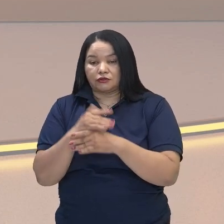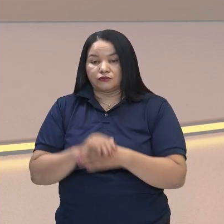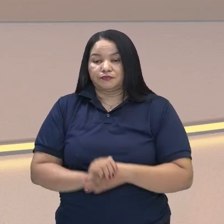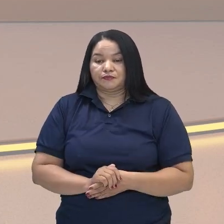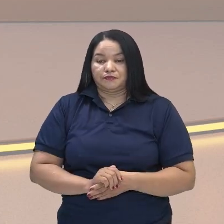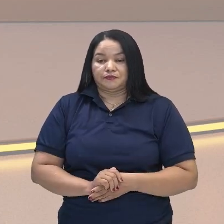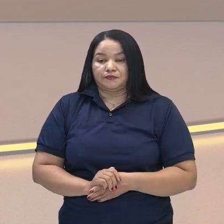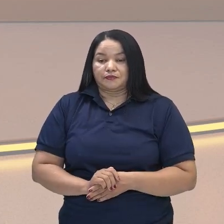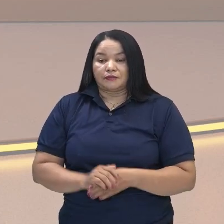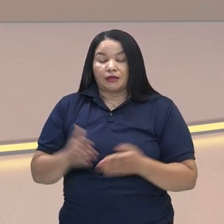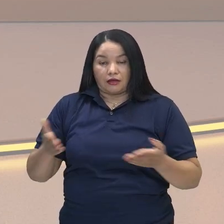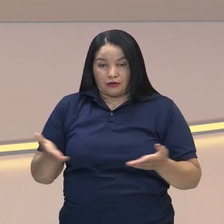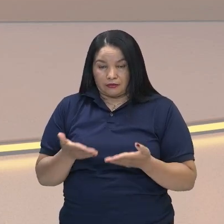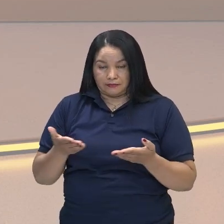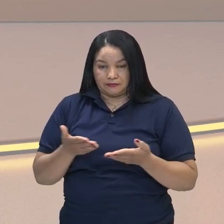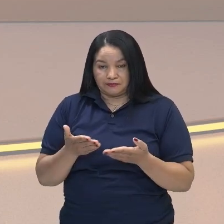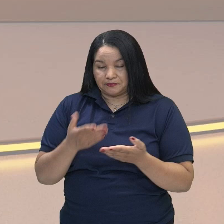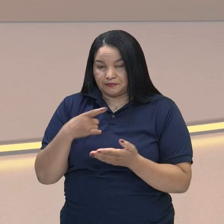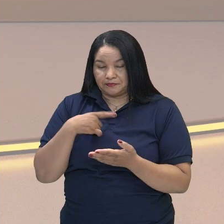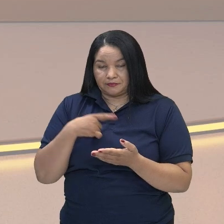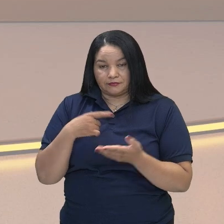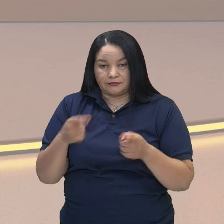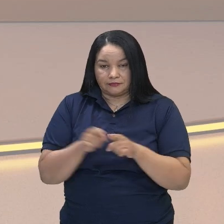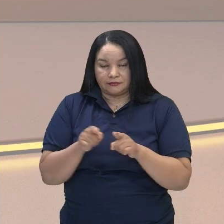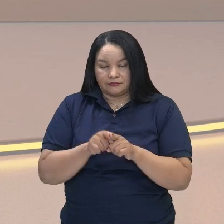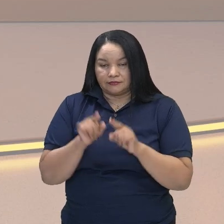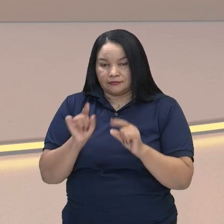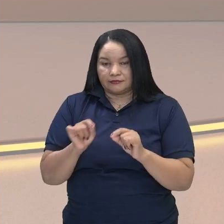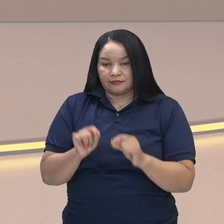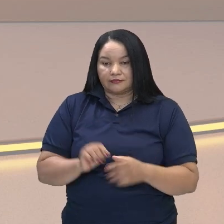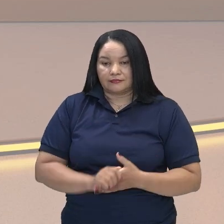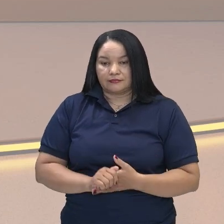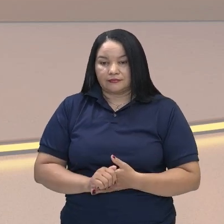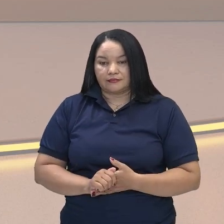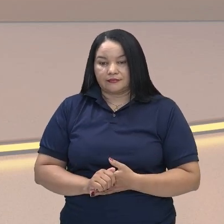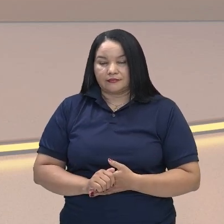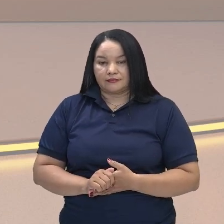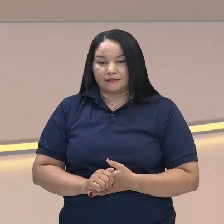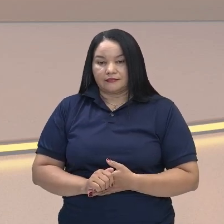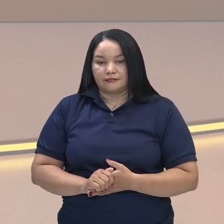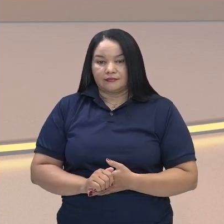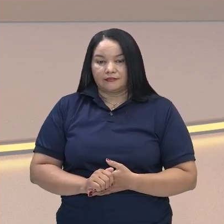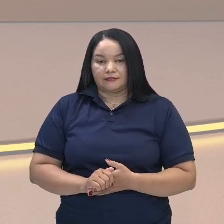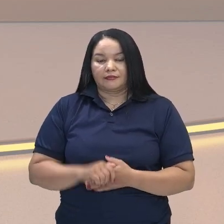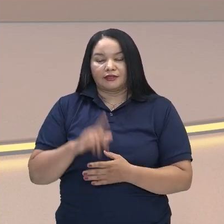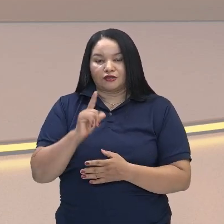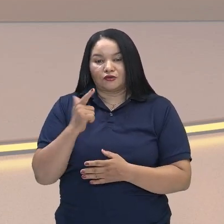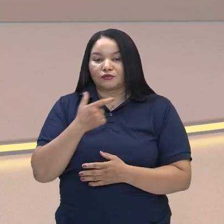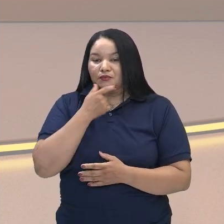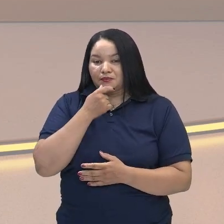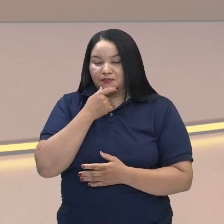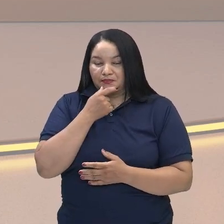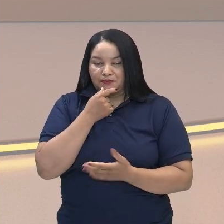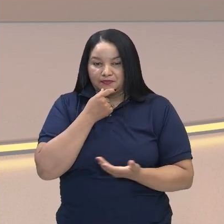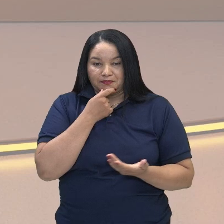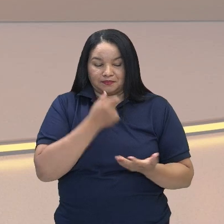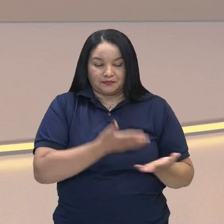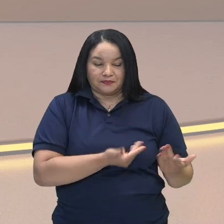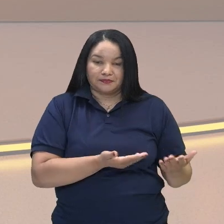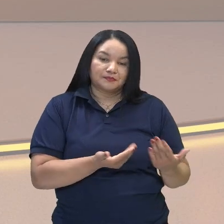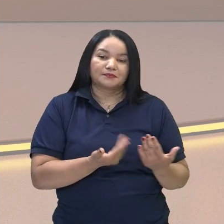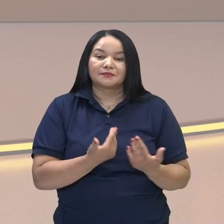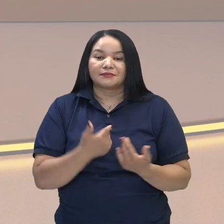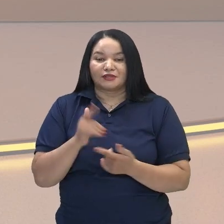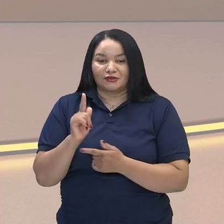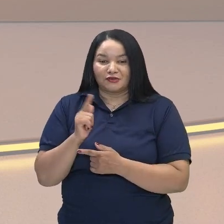bom? Agora, nós iremos também chamar, né, o nosso mascote da geografia, o